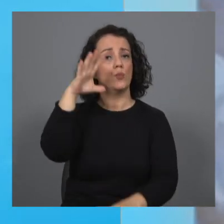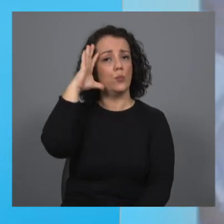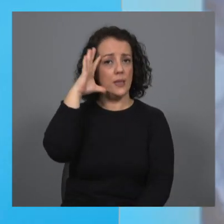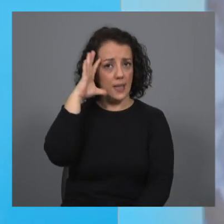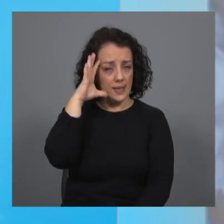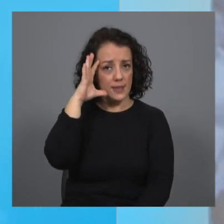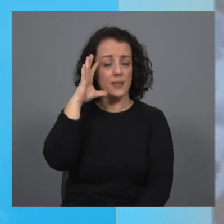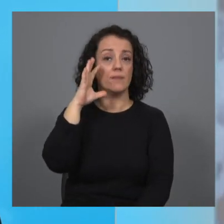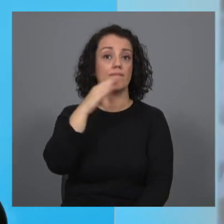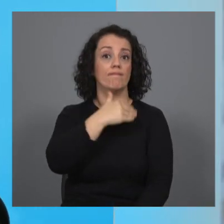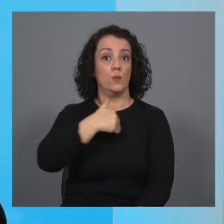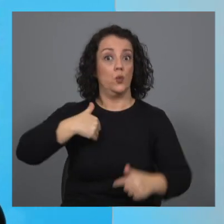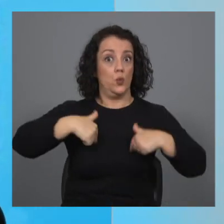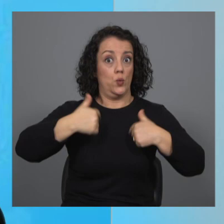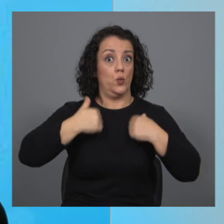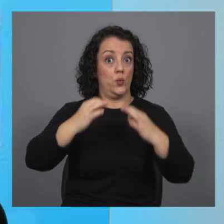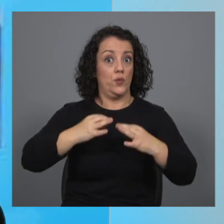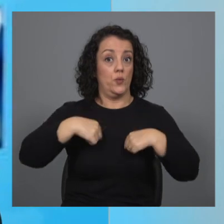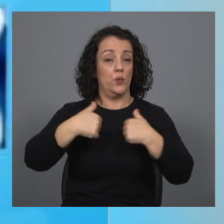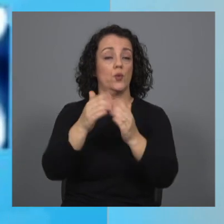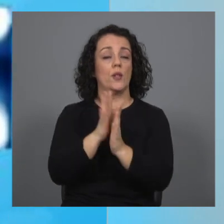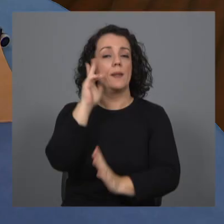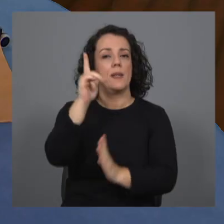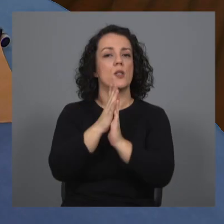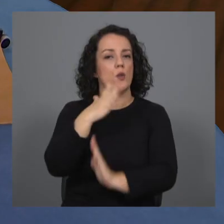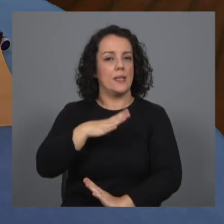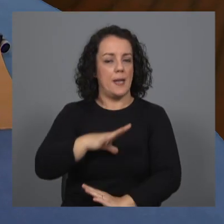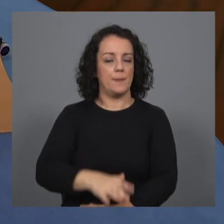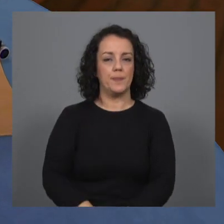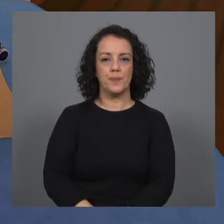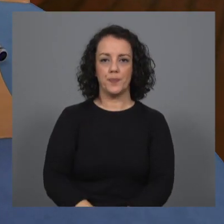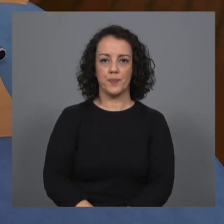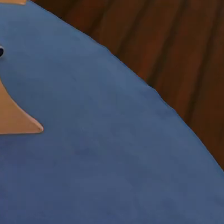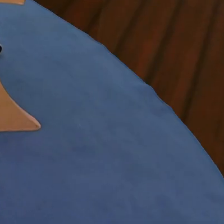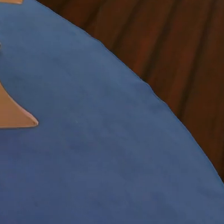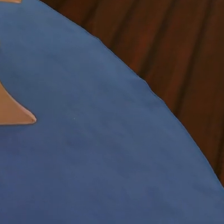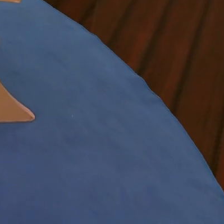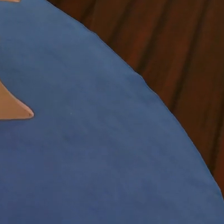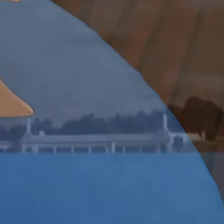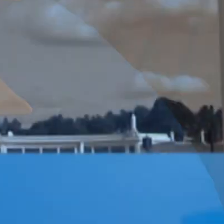no cuidado de si e de todos. Até amanhã, se Deus quiser.